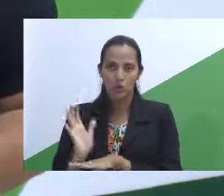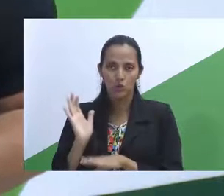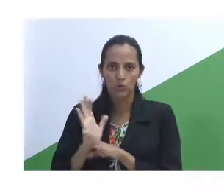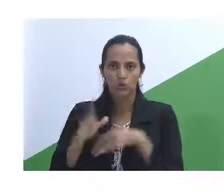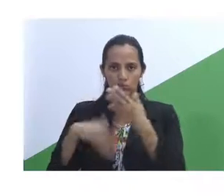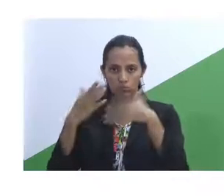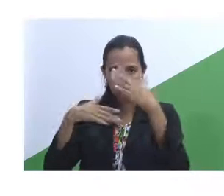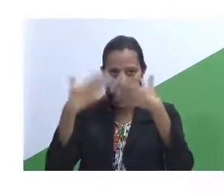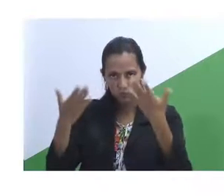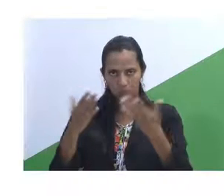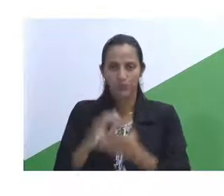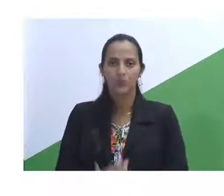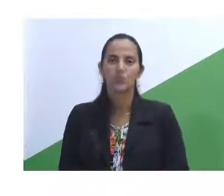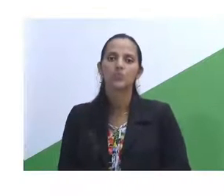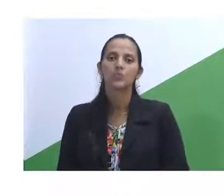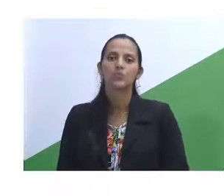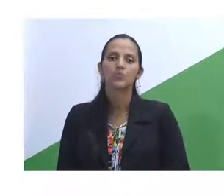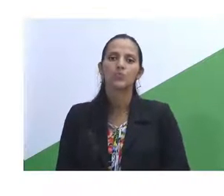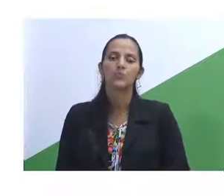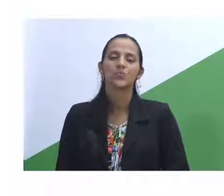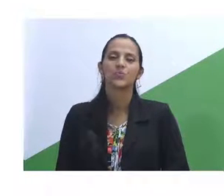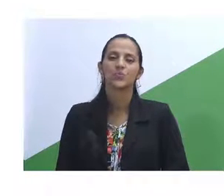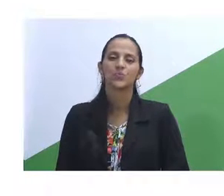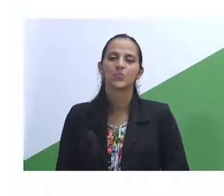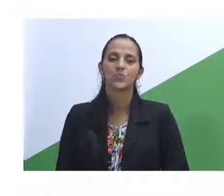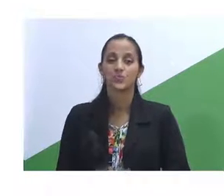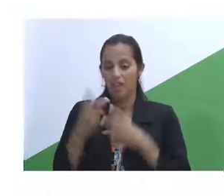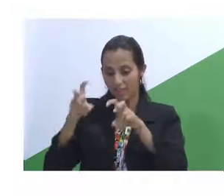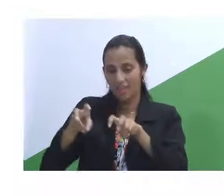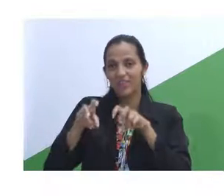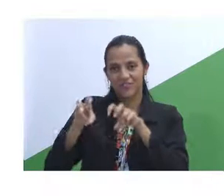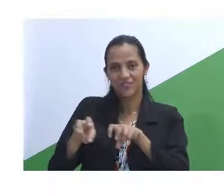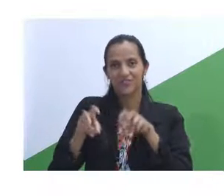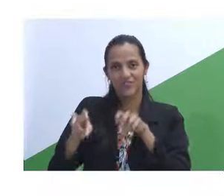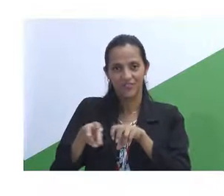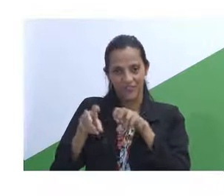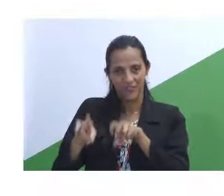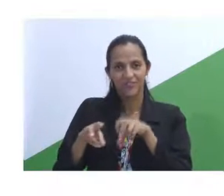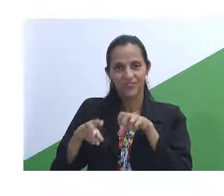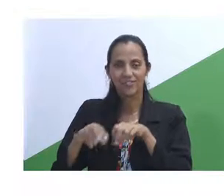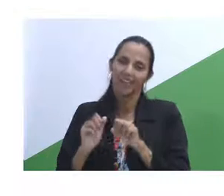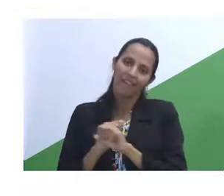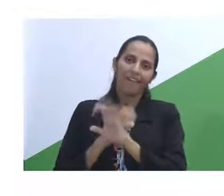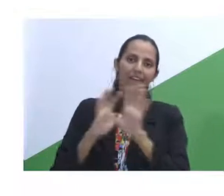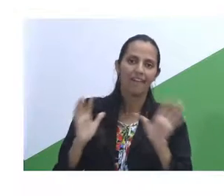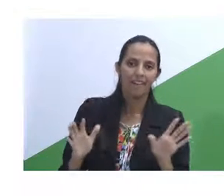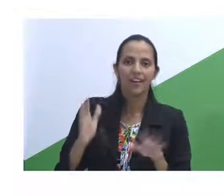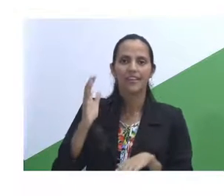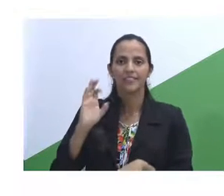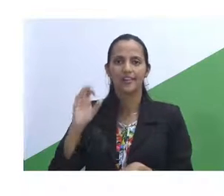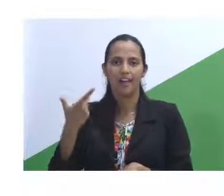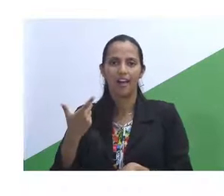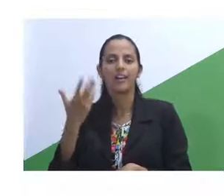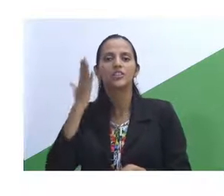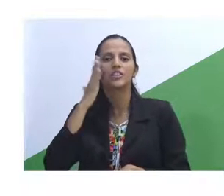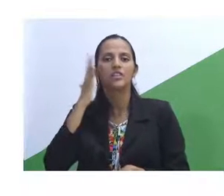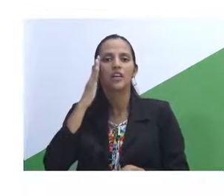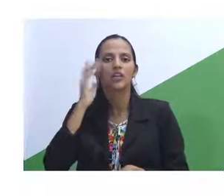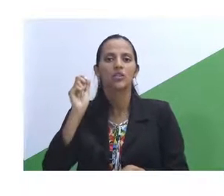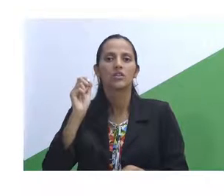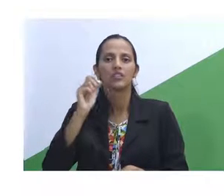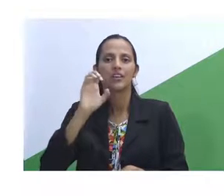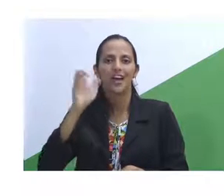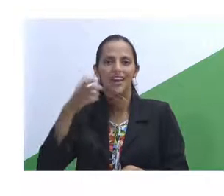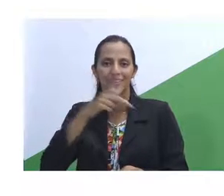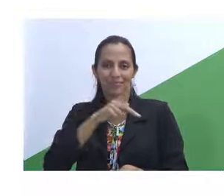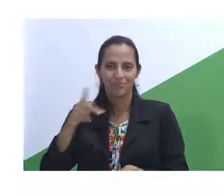Vamos lá, então, vamos continuar. Olha só, no campo da agricultura, claro, Vargas também vai ter que atender, então, a esses